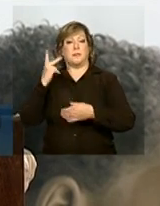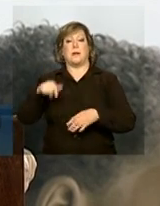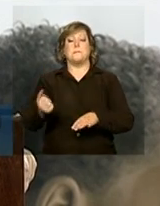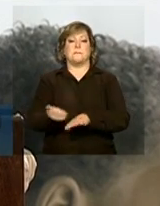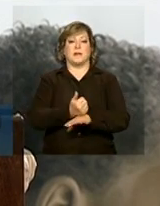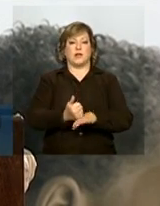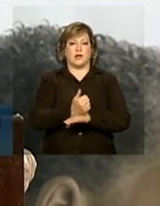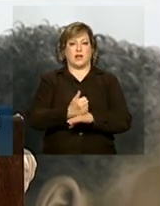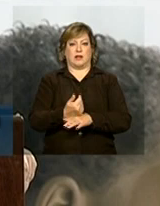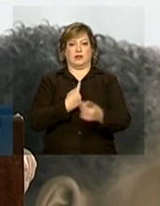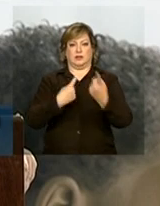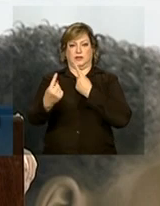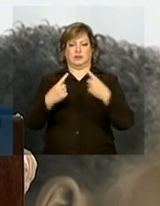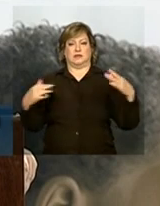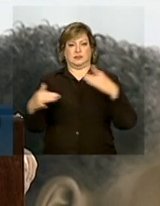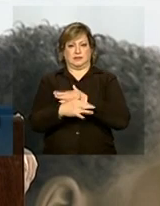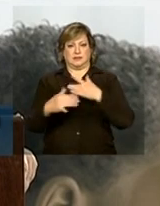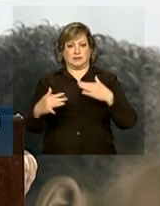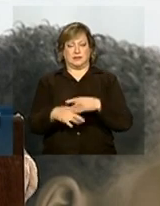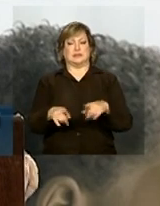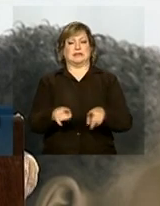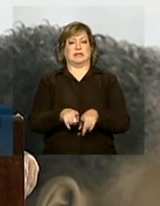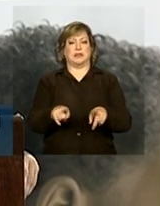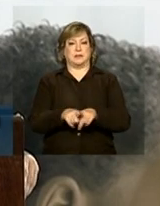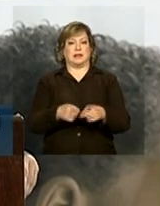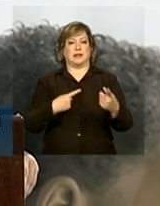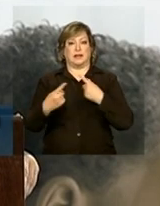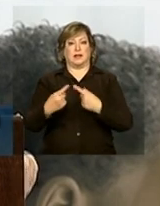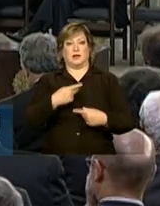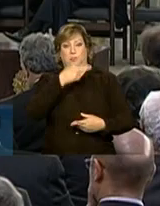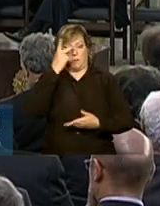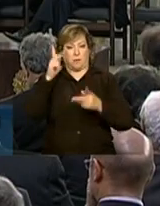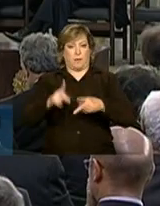a mobilidade urbana e melhorar o transporte público.